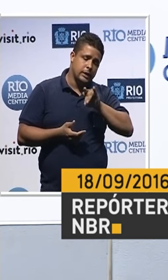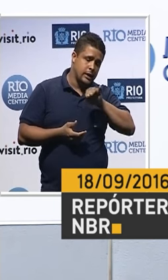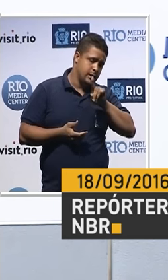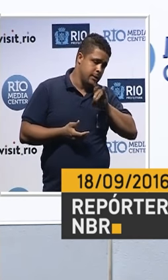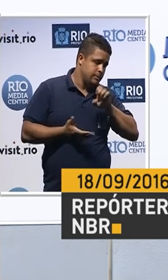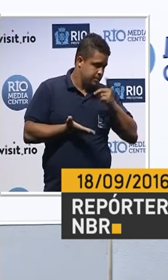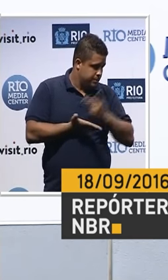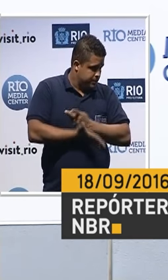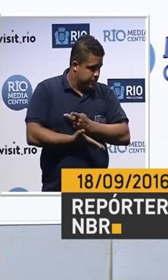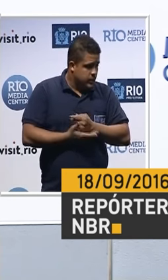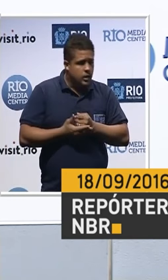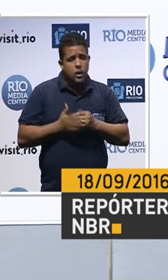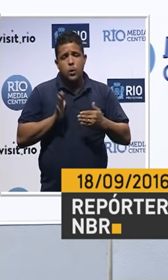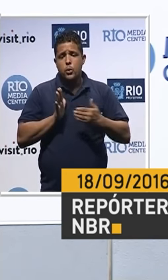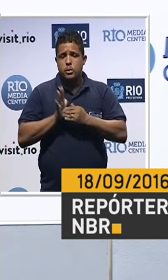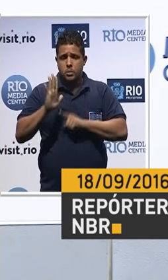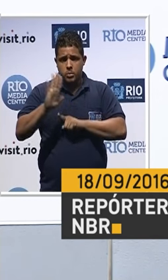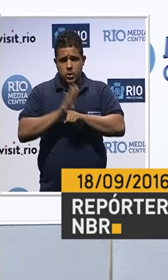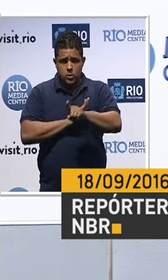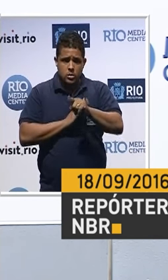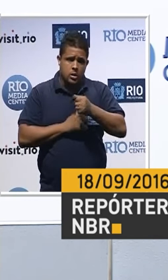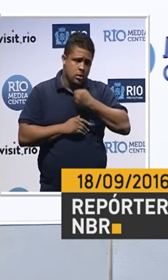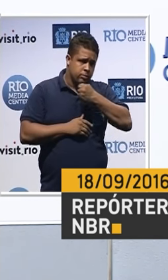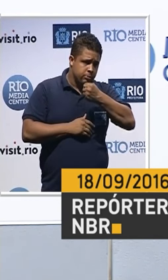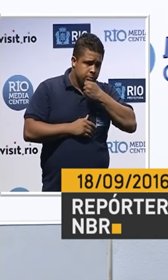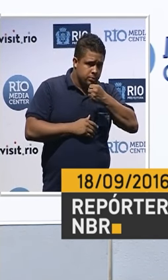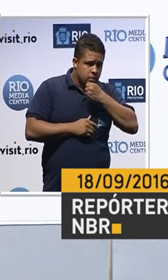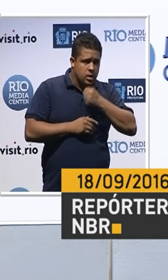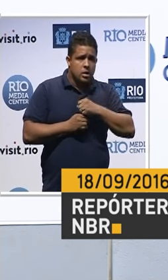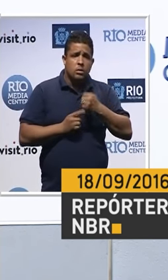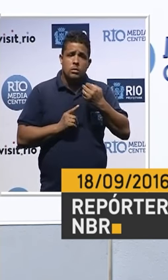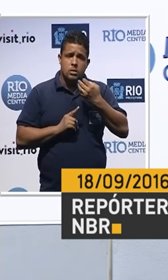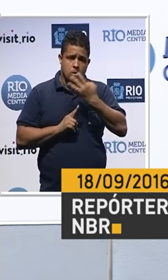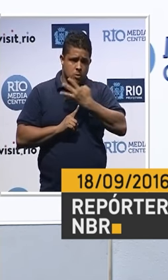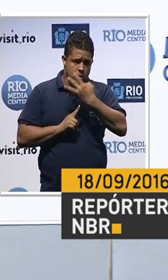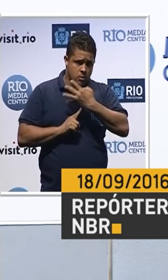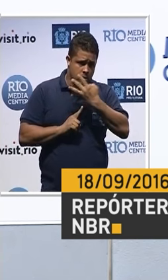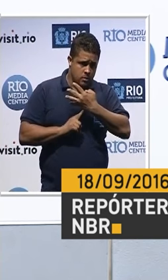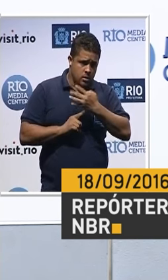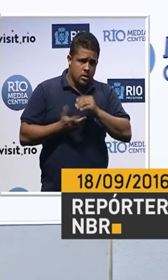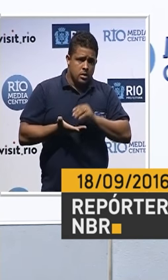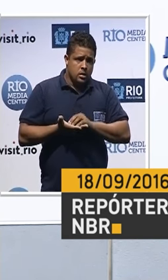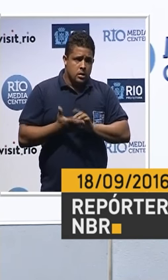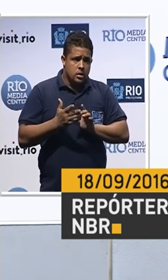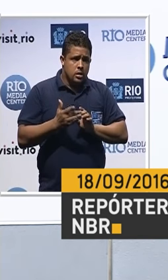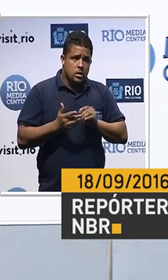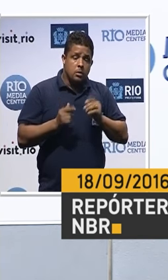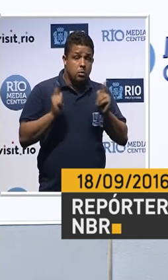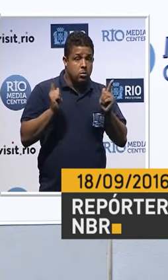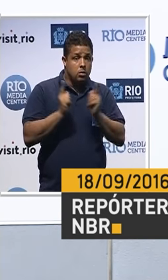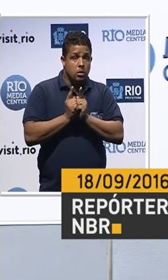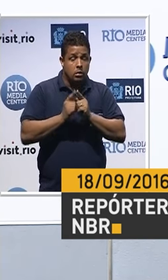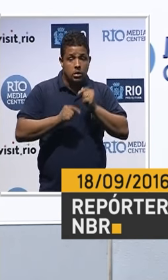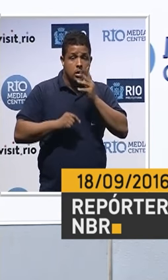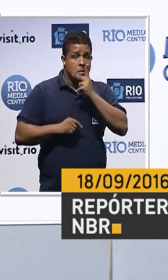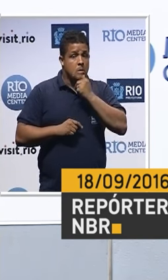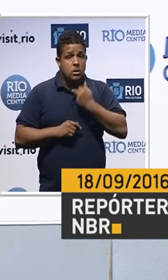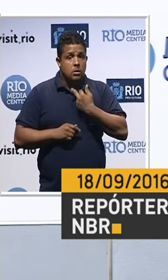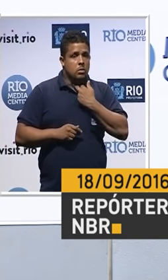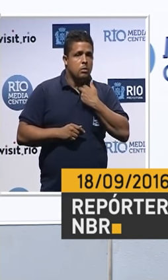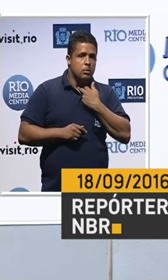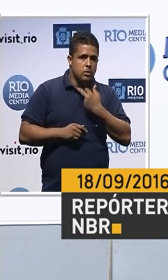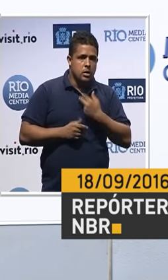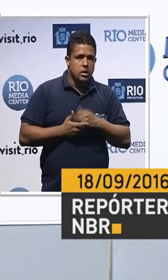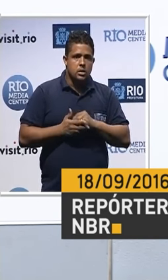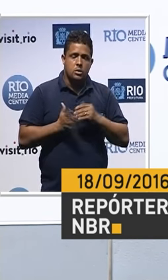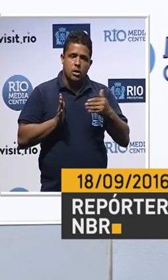Vamos à última pergunta da jornalista da TV Globo. Por conta da agenda do ministro, nós não podemos nos alongar muito, então, ministro, esta